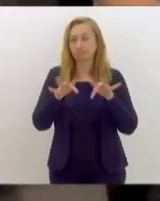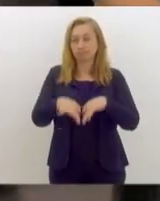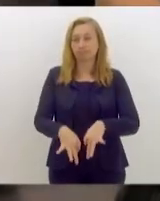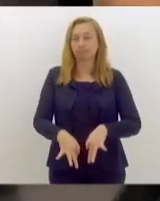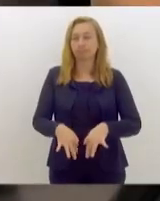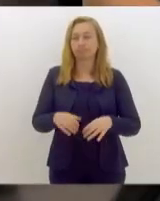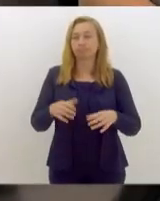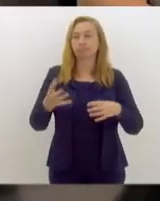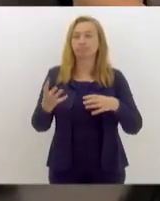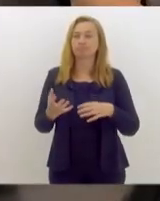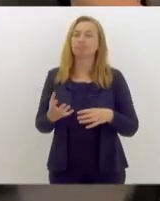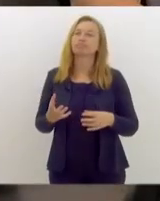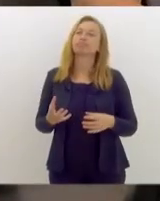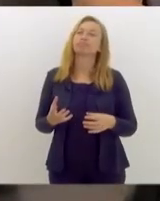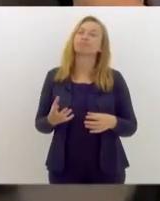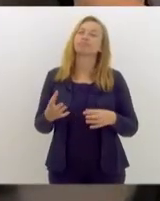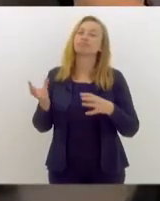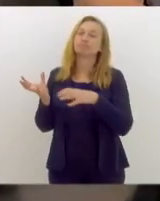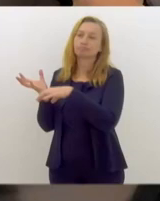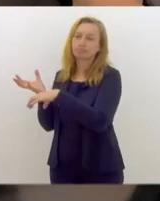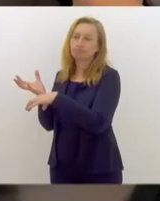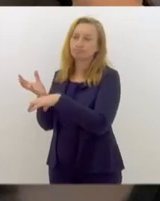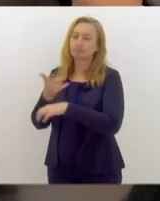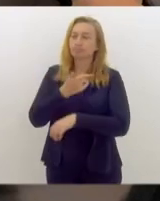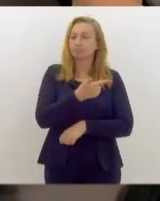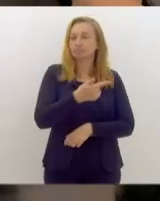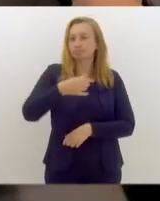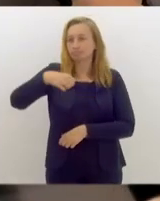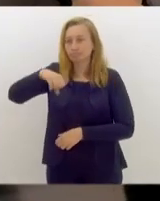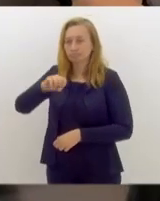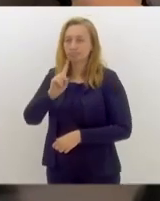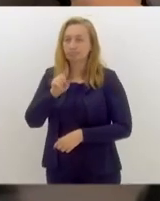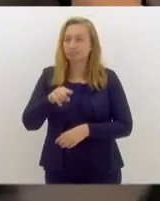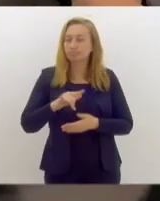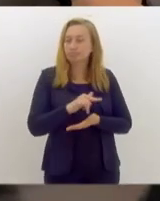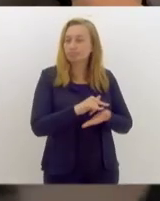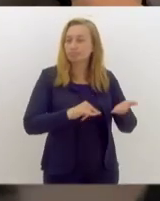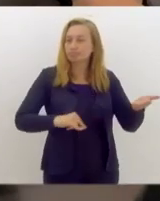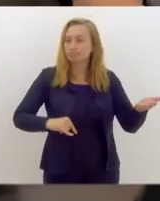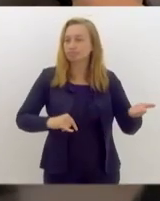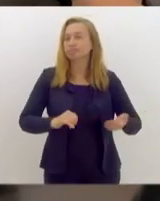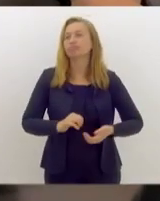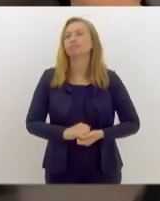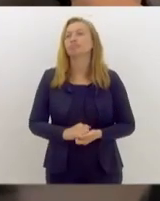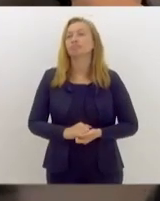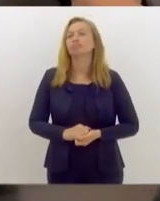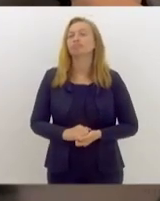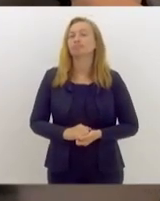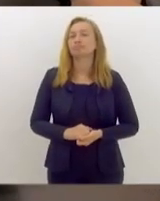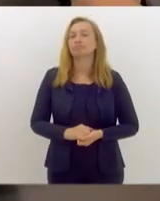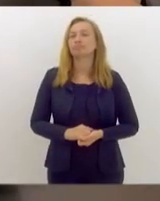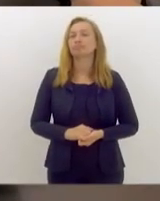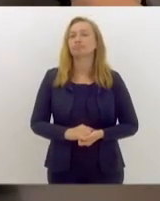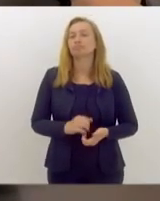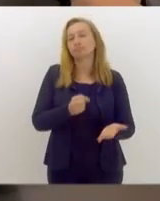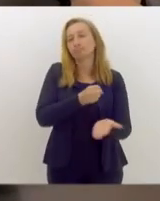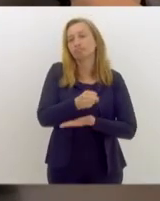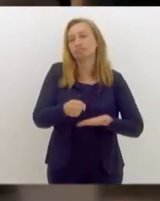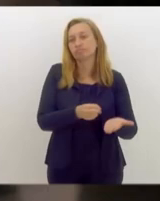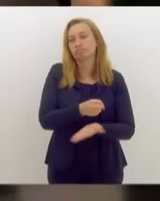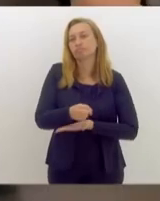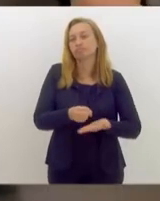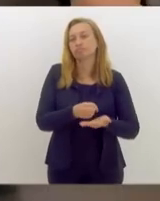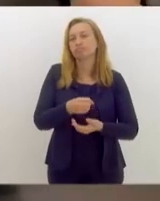de 2019, ele é um documento que consagra pilares